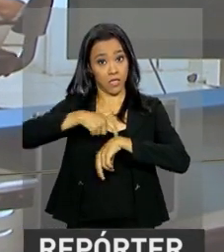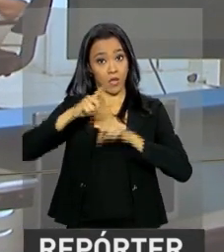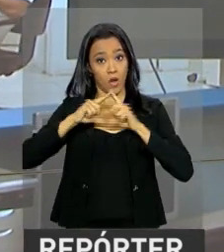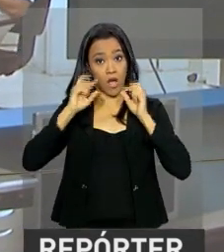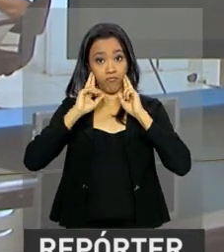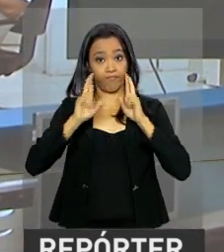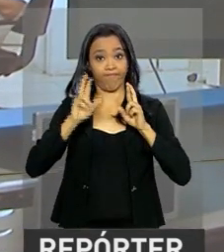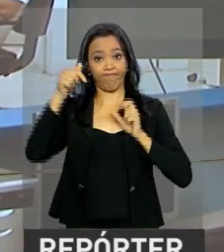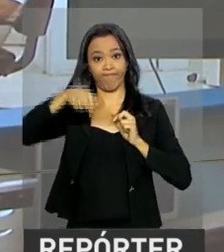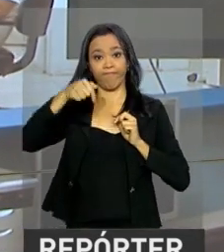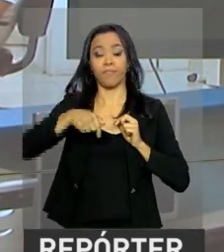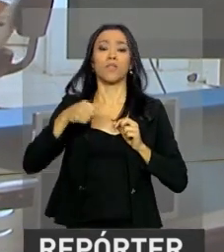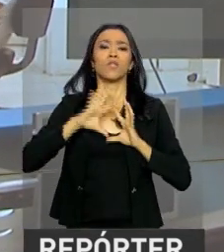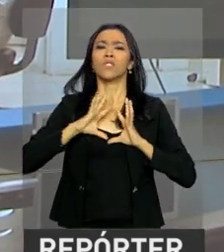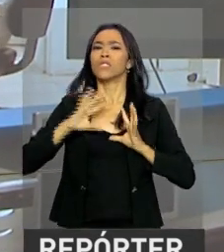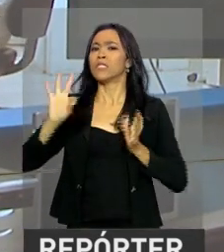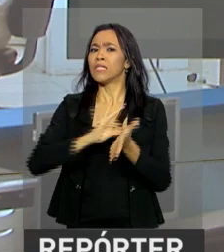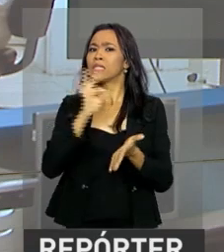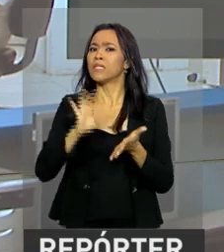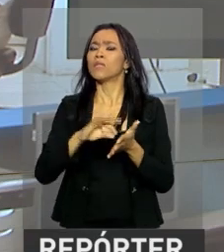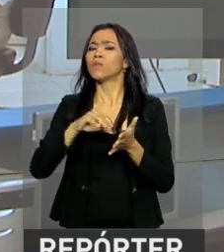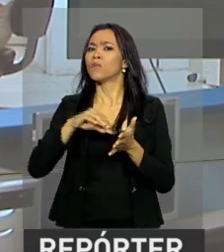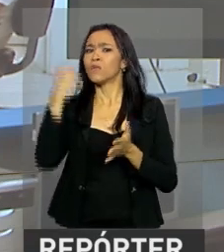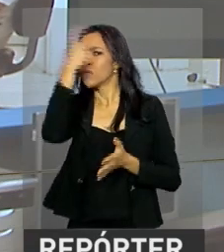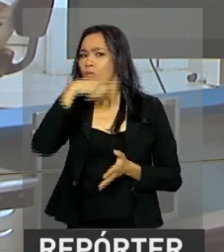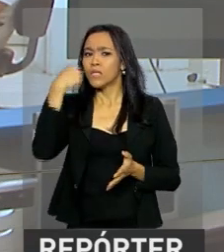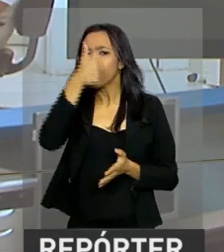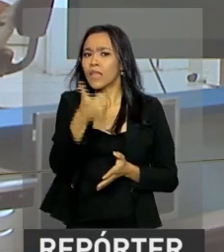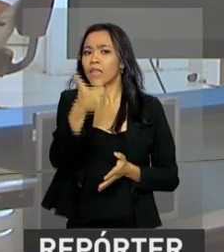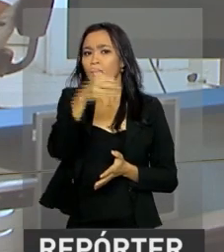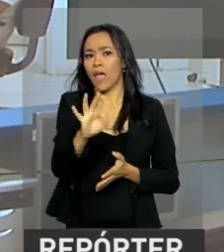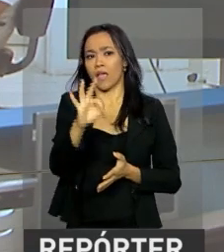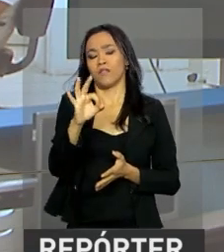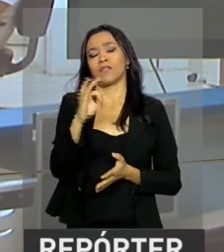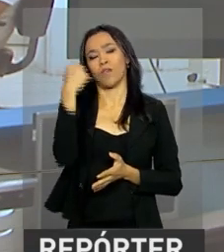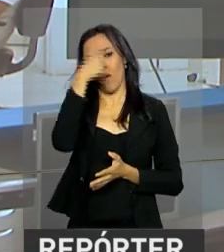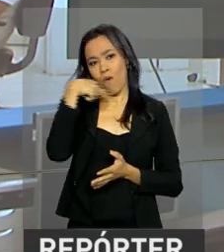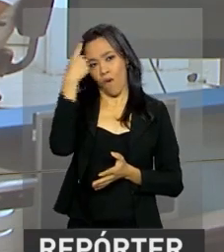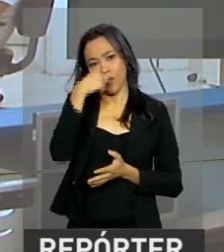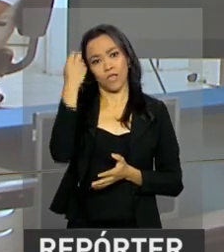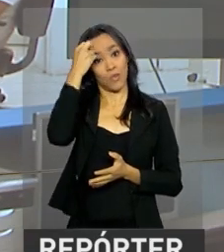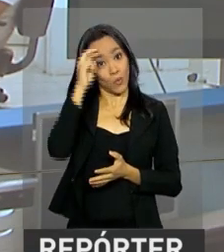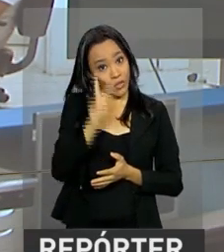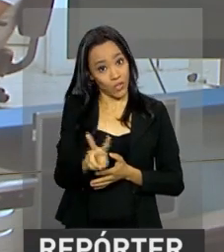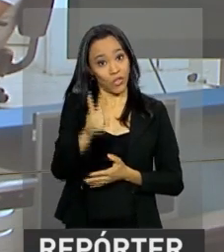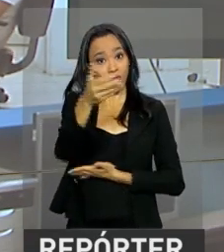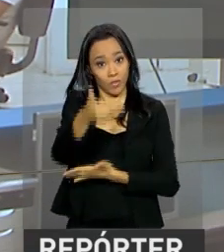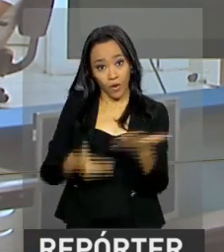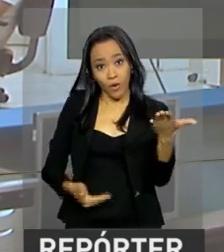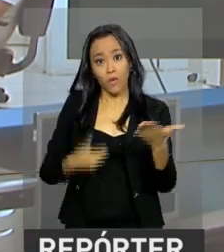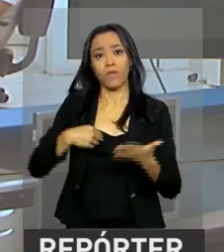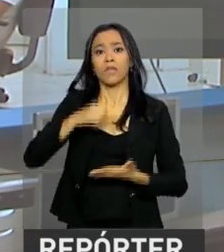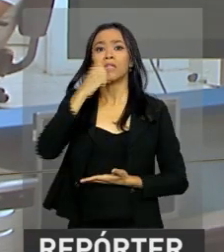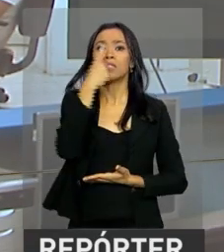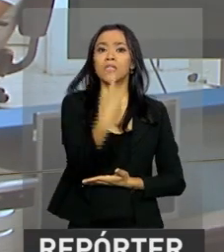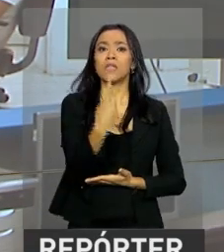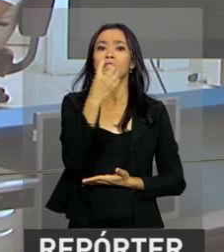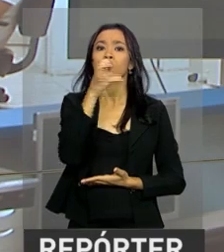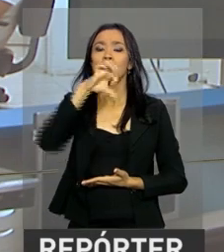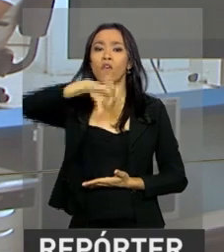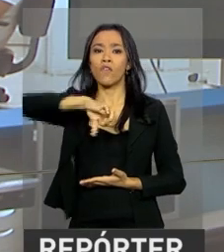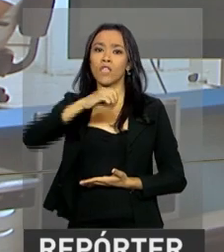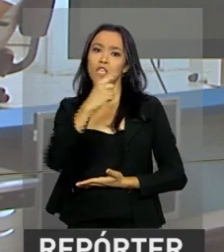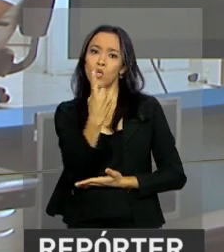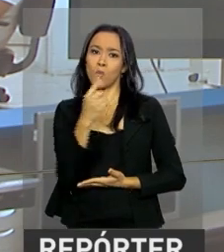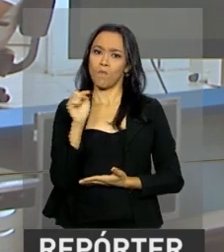inscritos no exame terão um total de 10 horas de provas em 2 dias. E lembrando que para 191 mil estudantes,